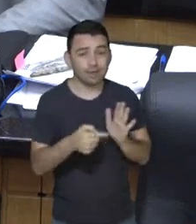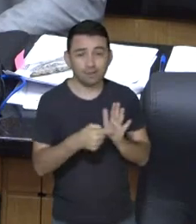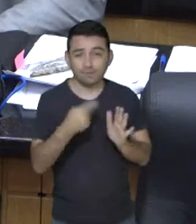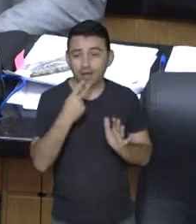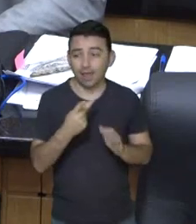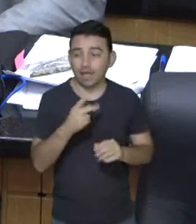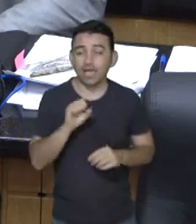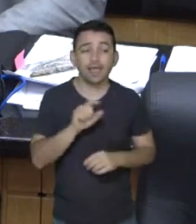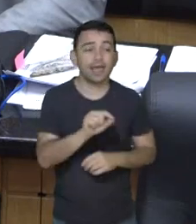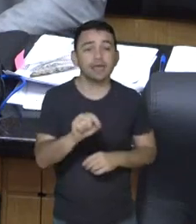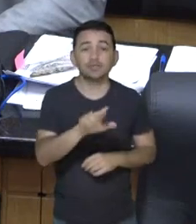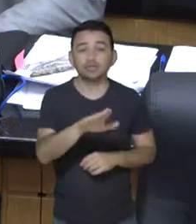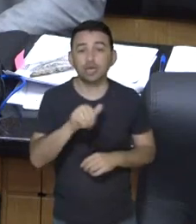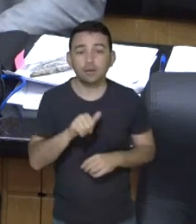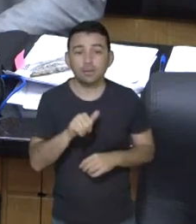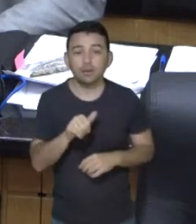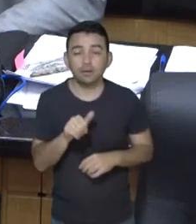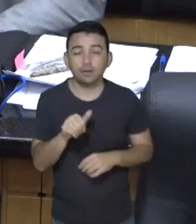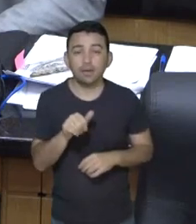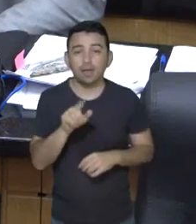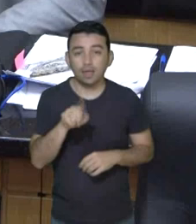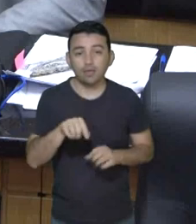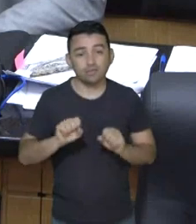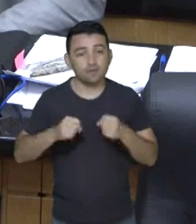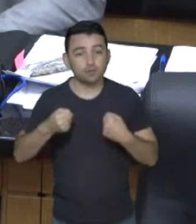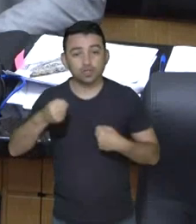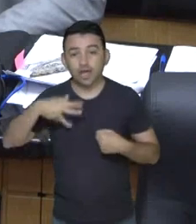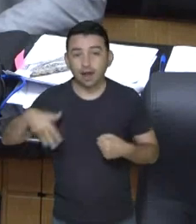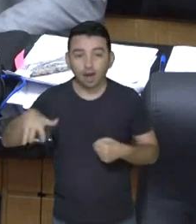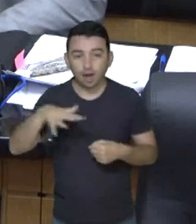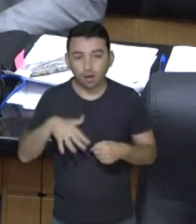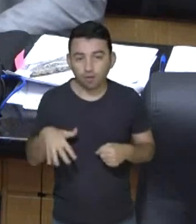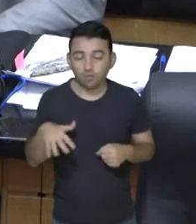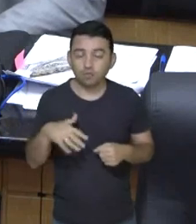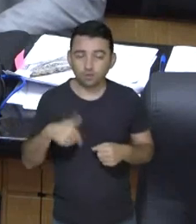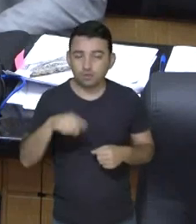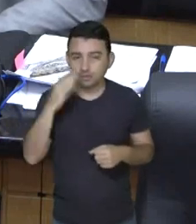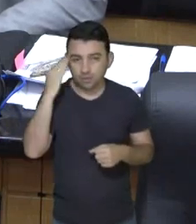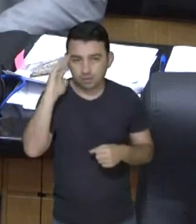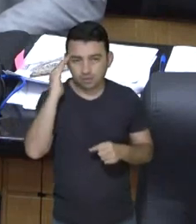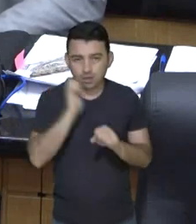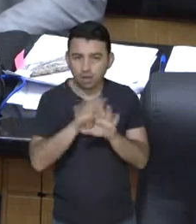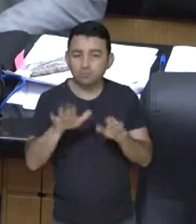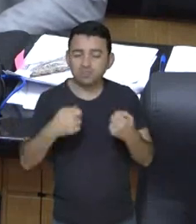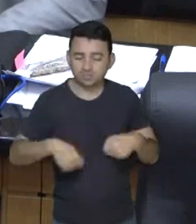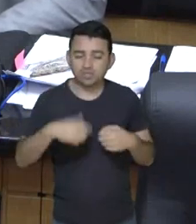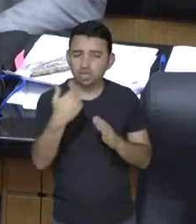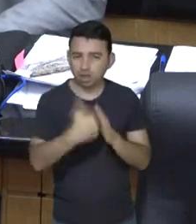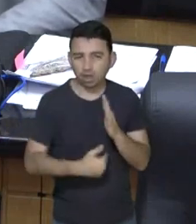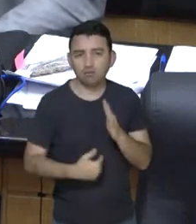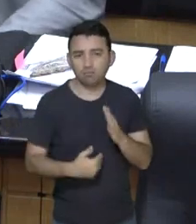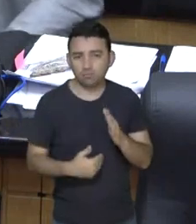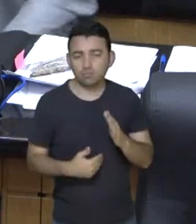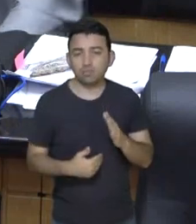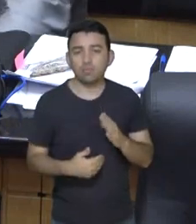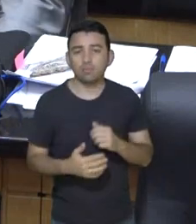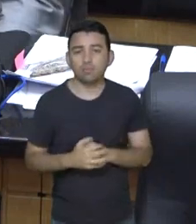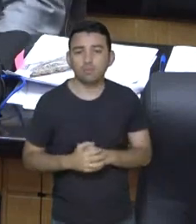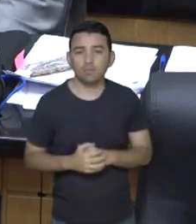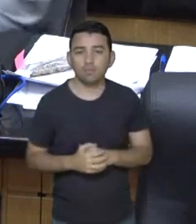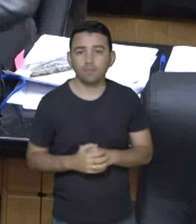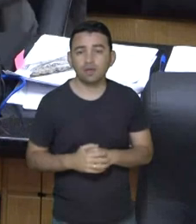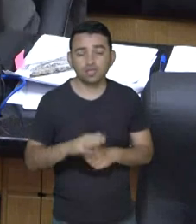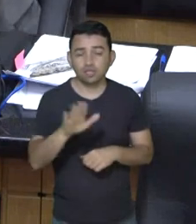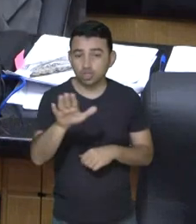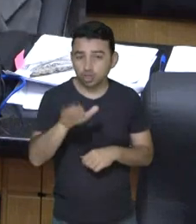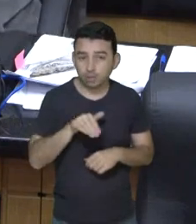o defensor é o defensor geral. Então, nós entendemos que é necessário suprimir para que essa convocação